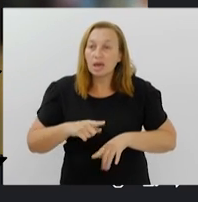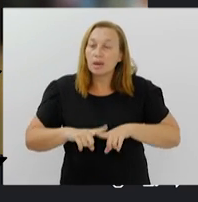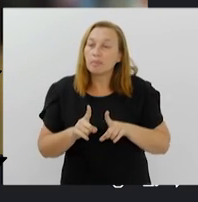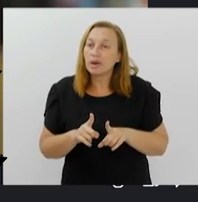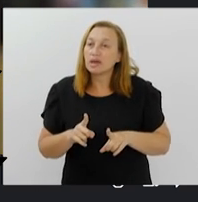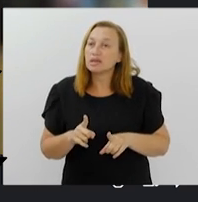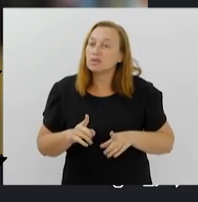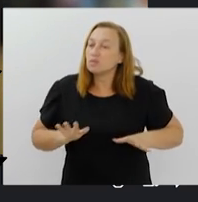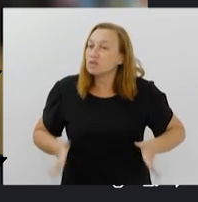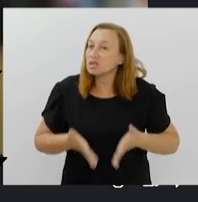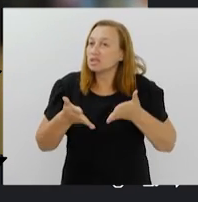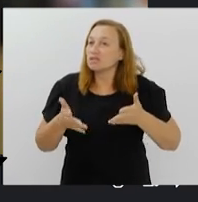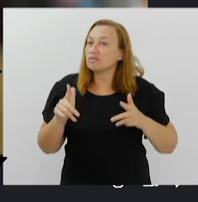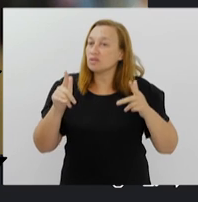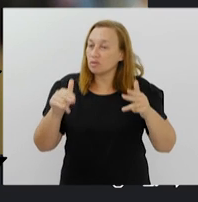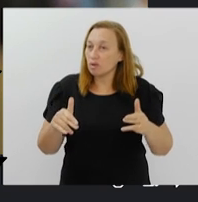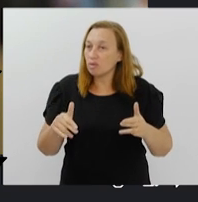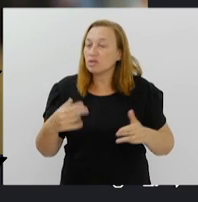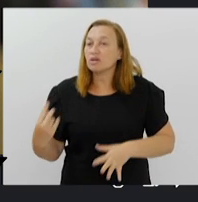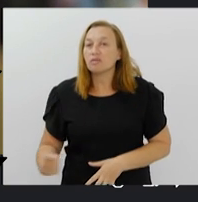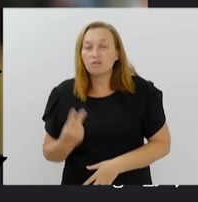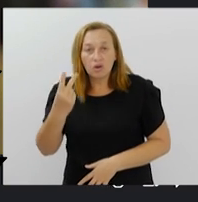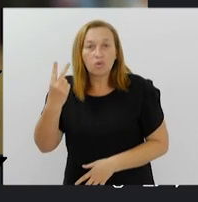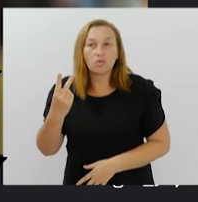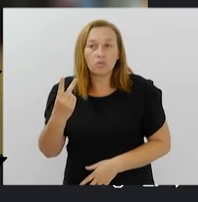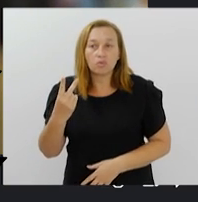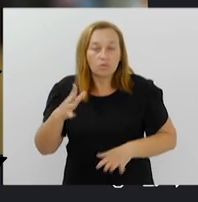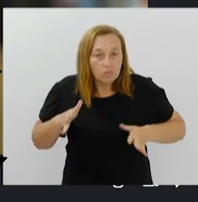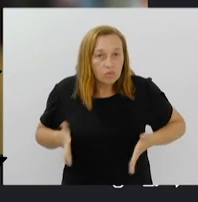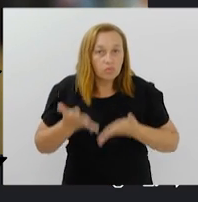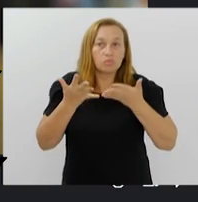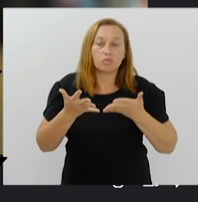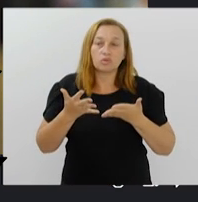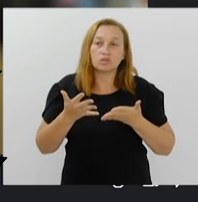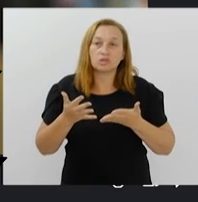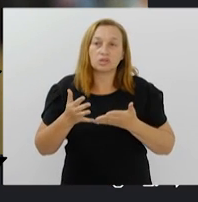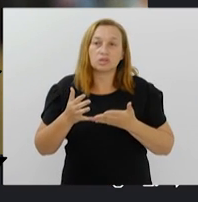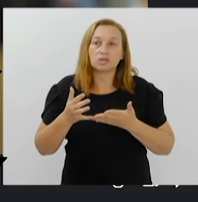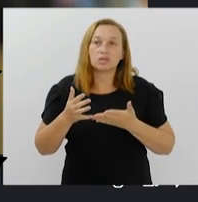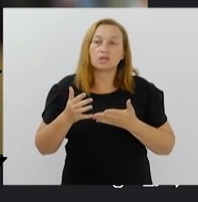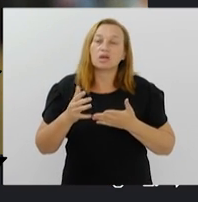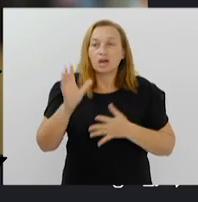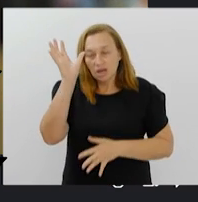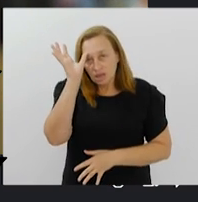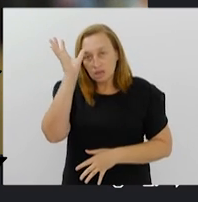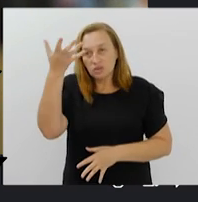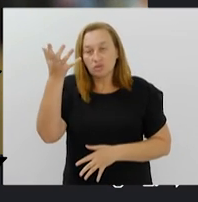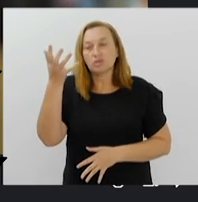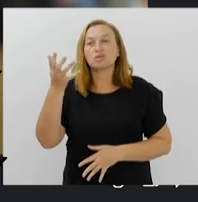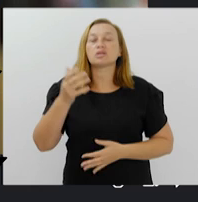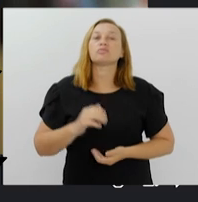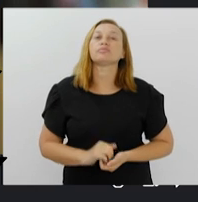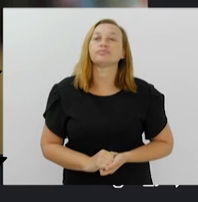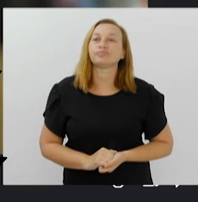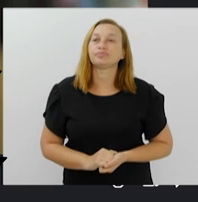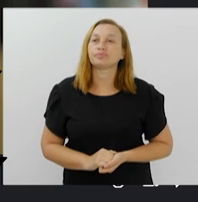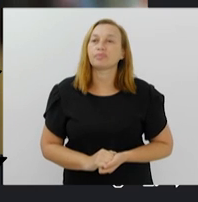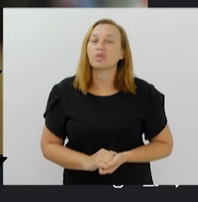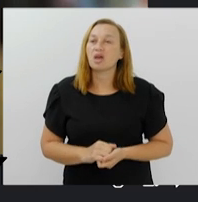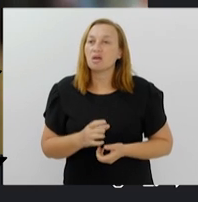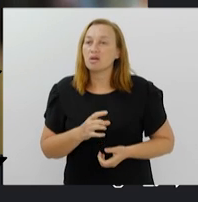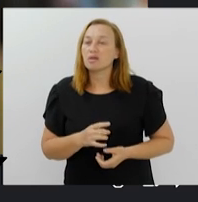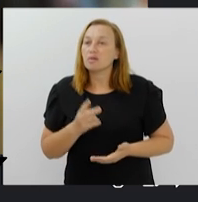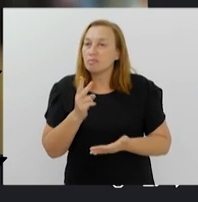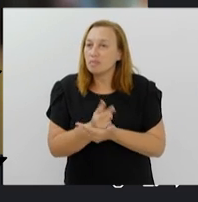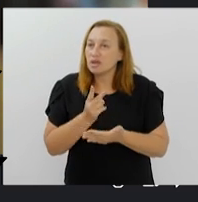uma iniciativa como essa tem muito valor E deve dar impulso à soluções efetivas abrangentes e sólidas mesmo com